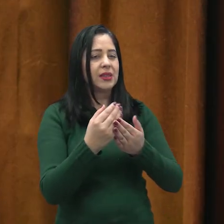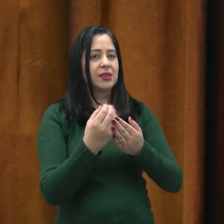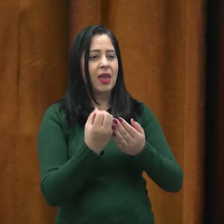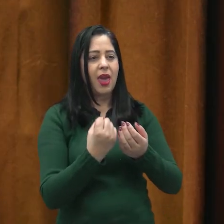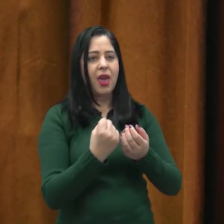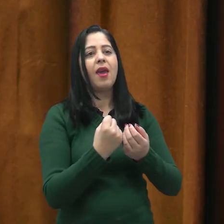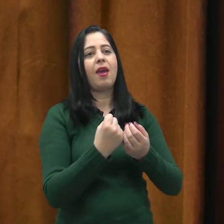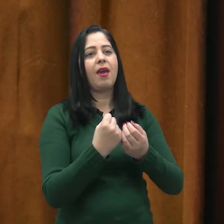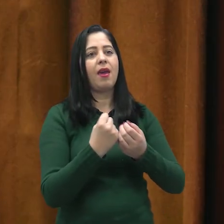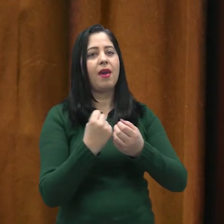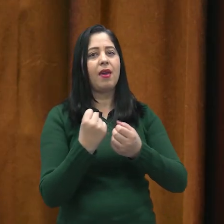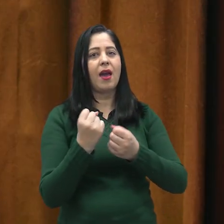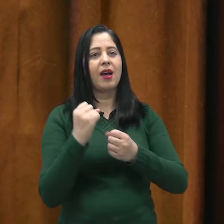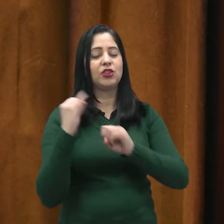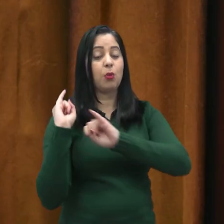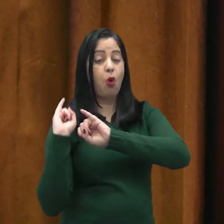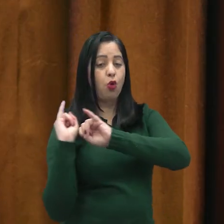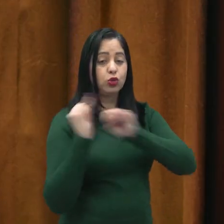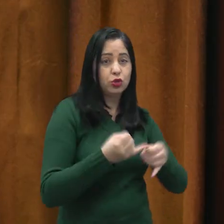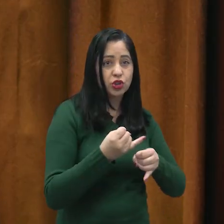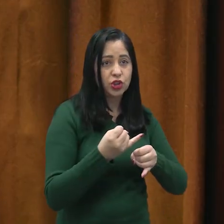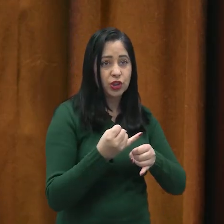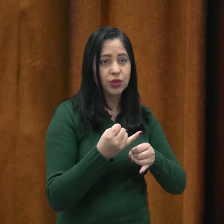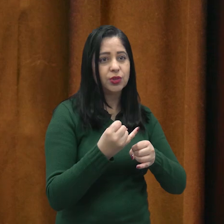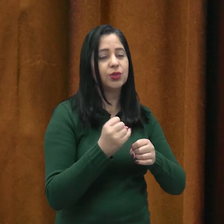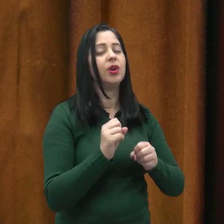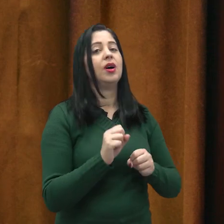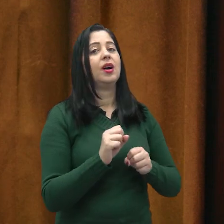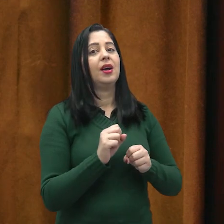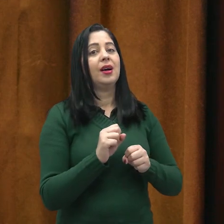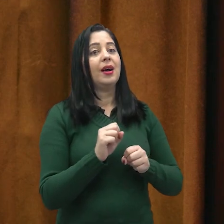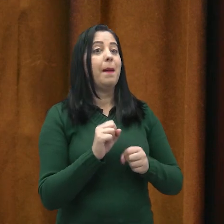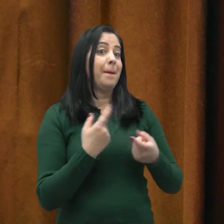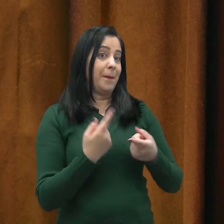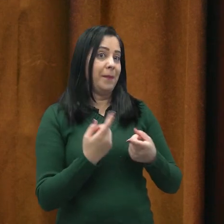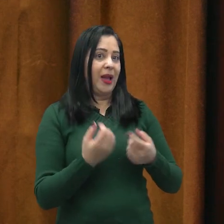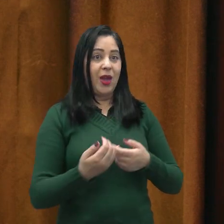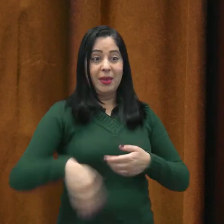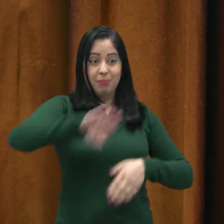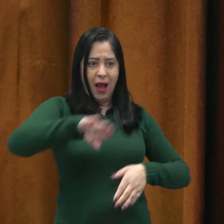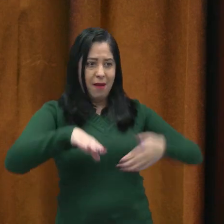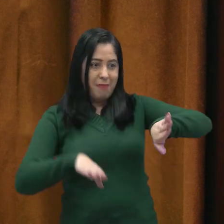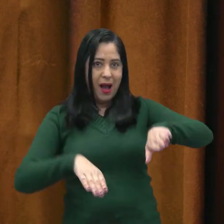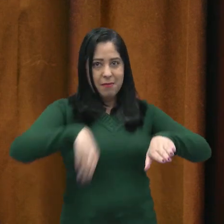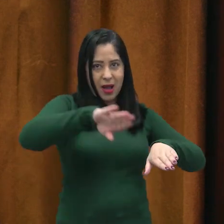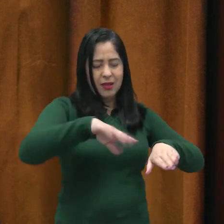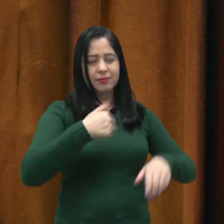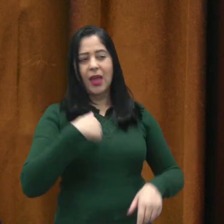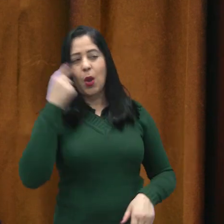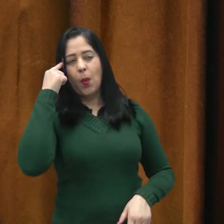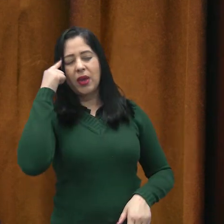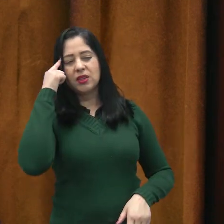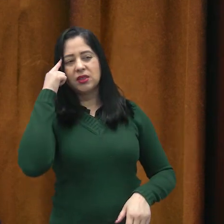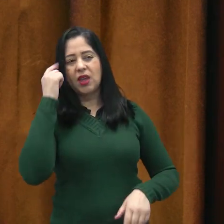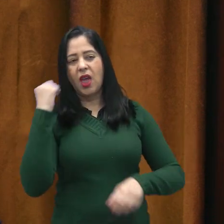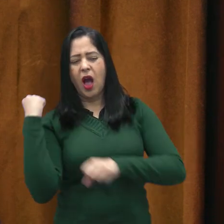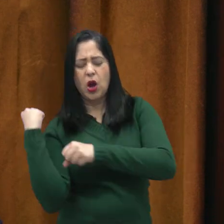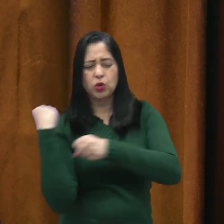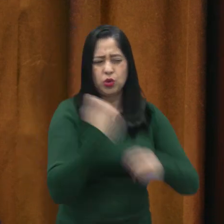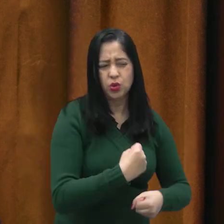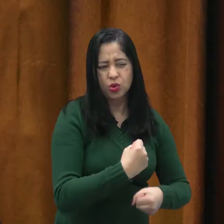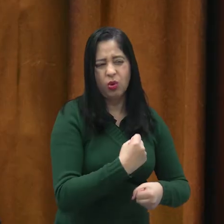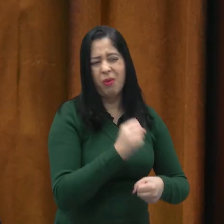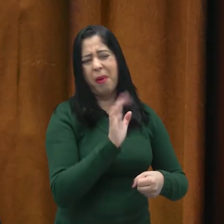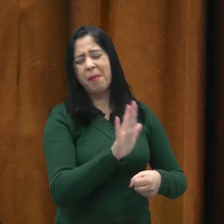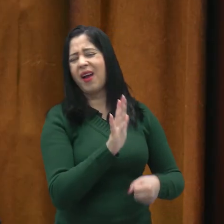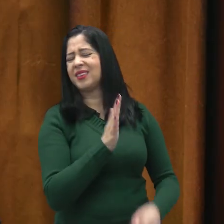Que na época os pais levavam ou você para treinar judô ou karatê. Sim. Daí eu fui treinar judô, eu não gostei muito do